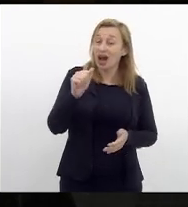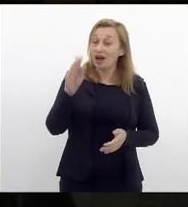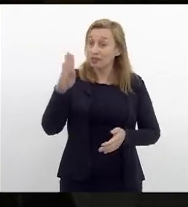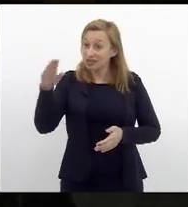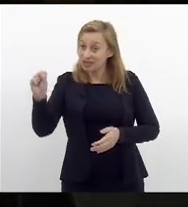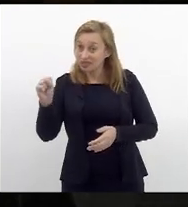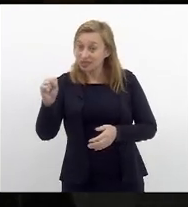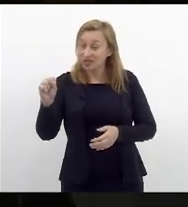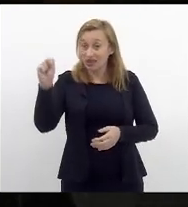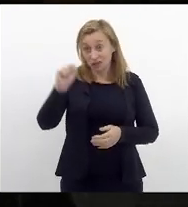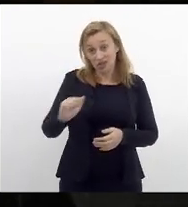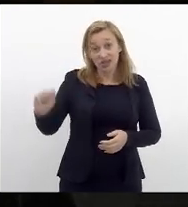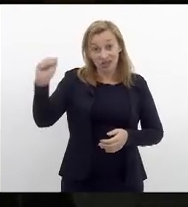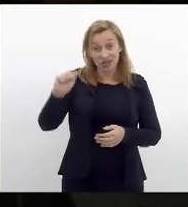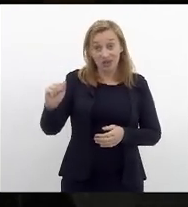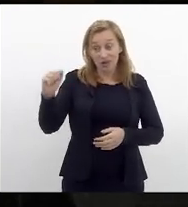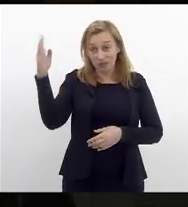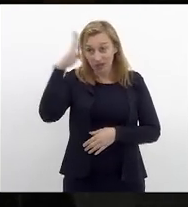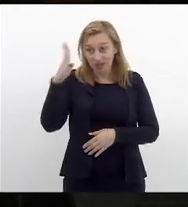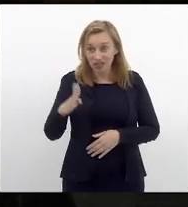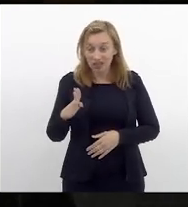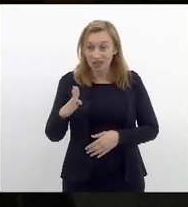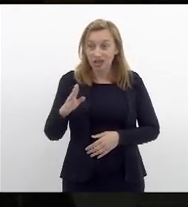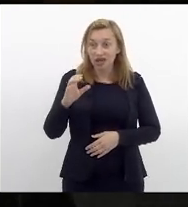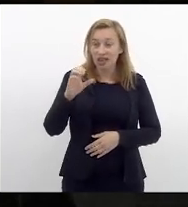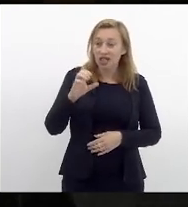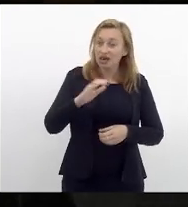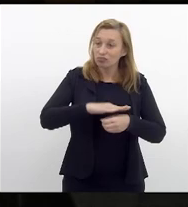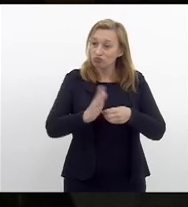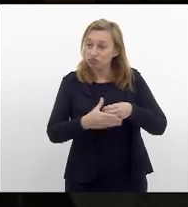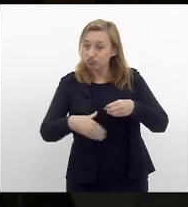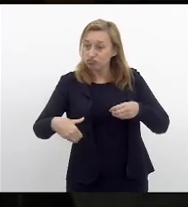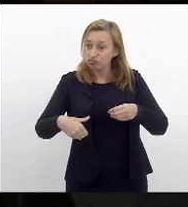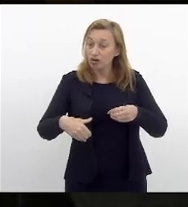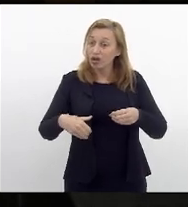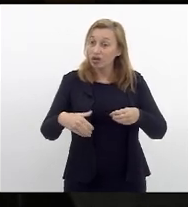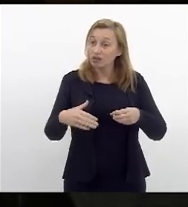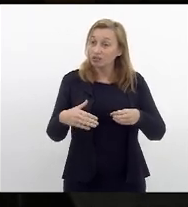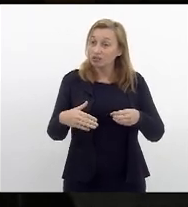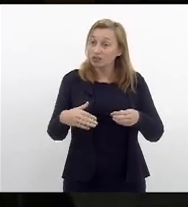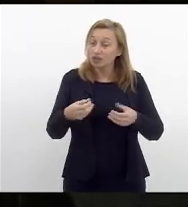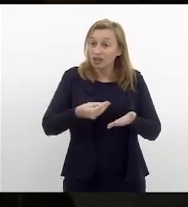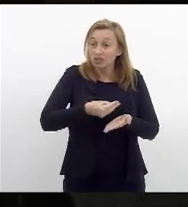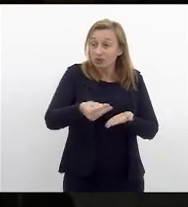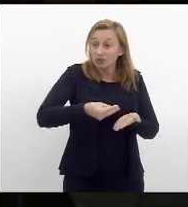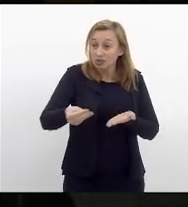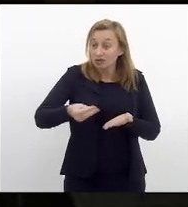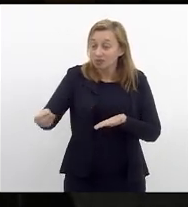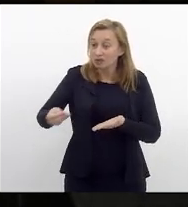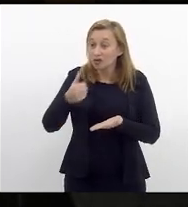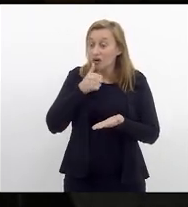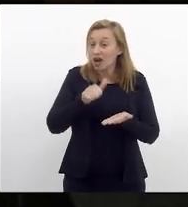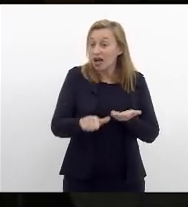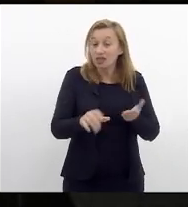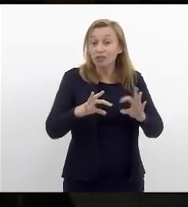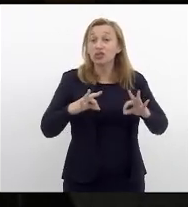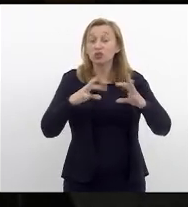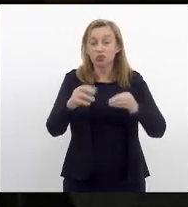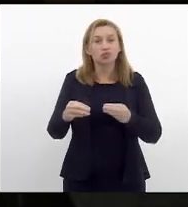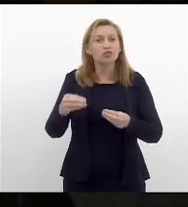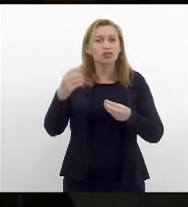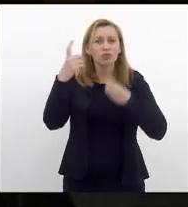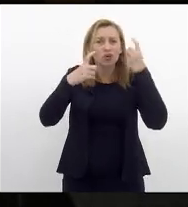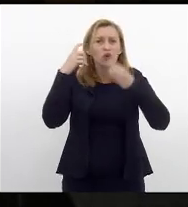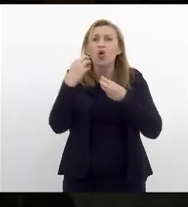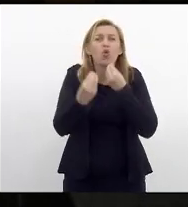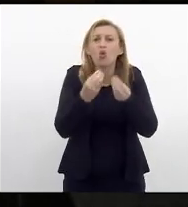Brasileira de Esgotos Sanitários, mandou carta para todos com essa preocupação. Como? Como é que